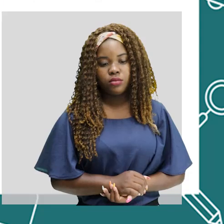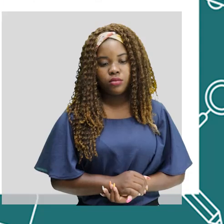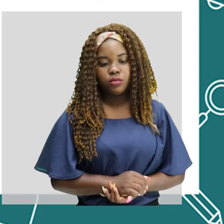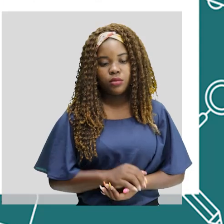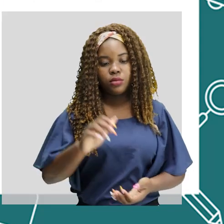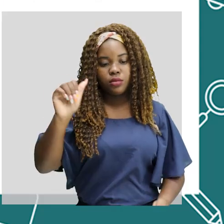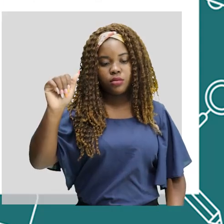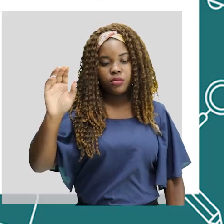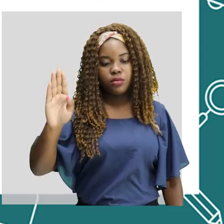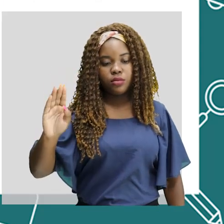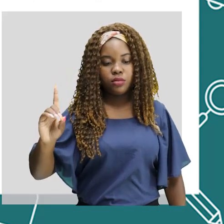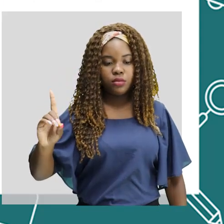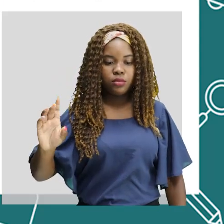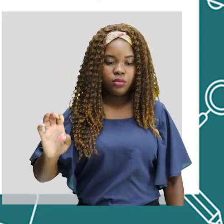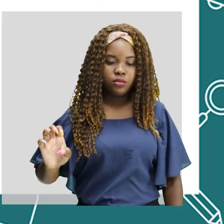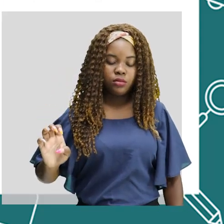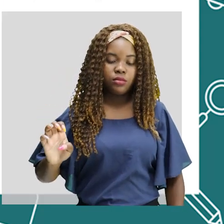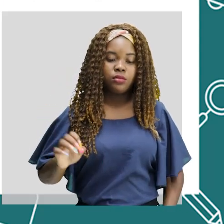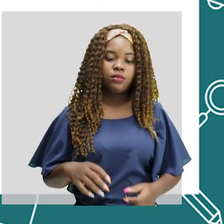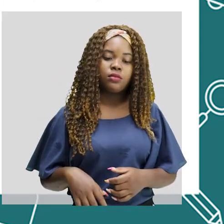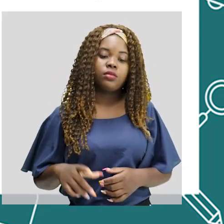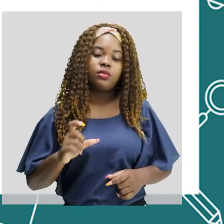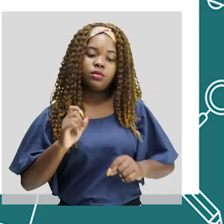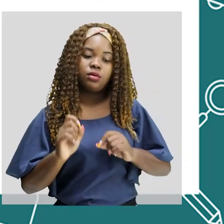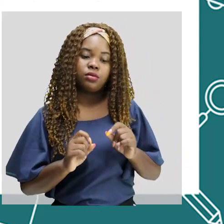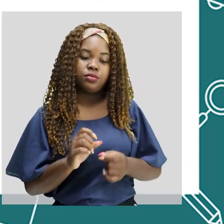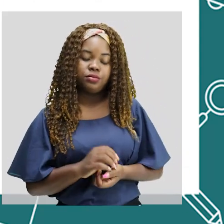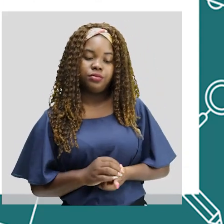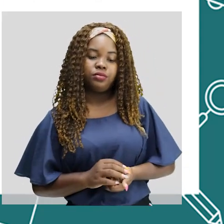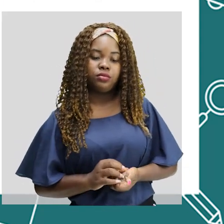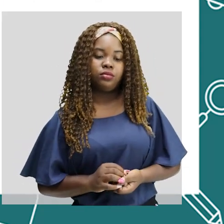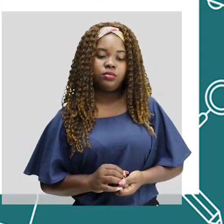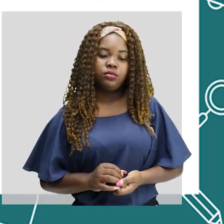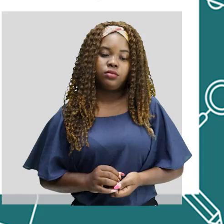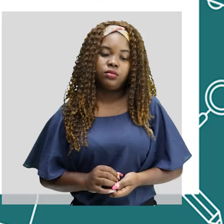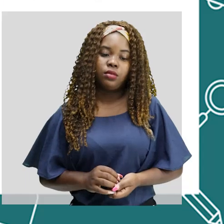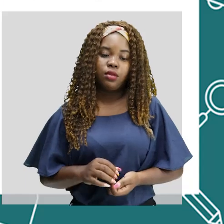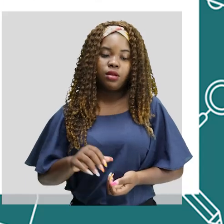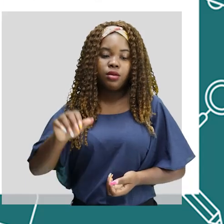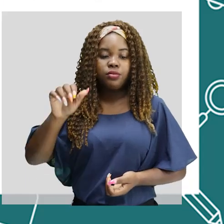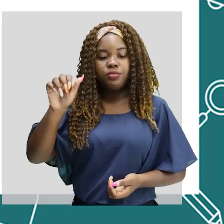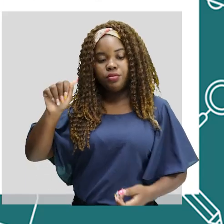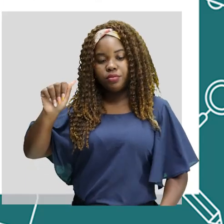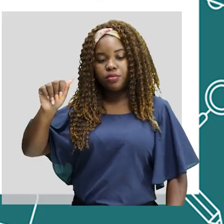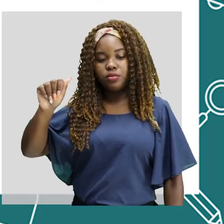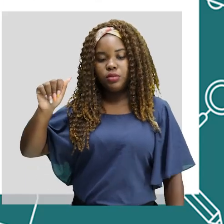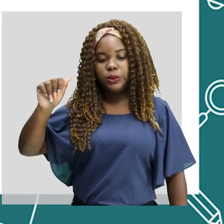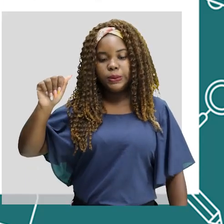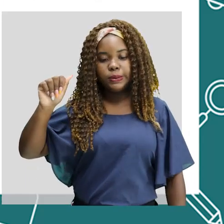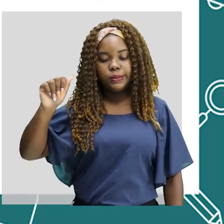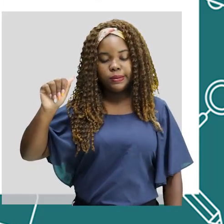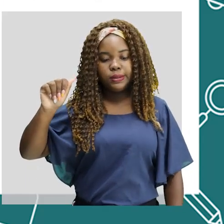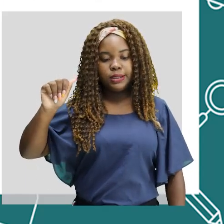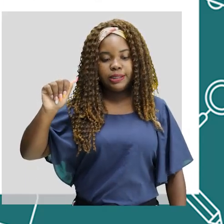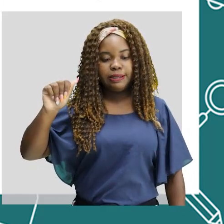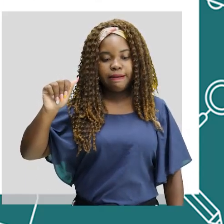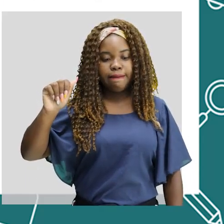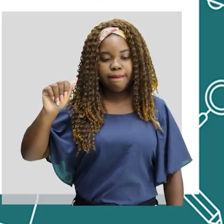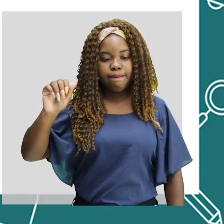As alternativas, então, eu tenho aqui, alguém, nenhum,